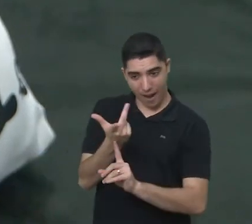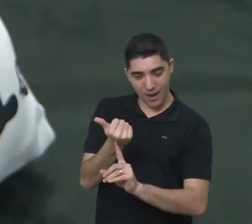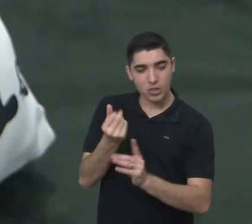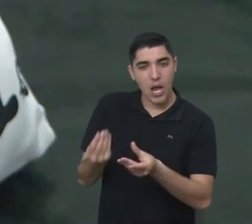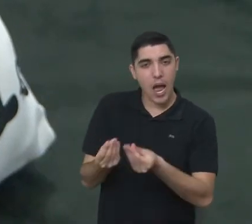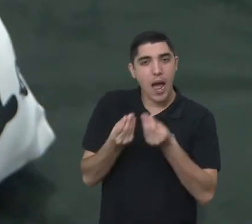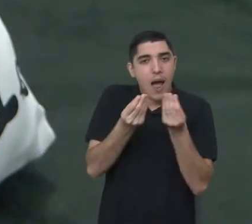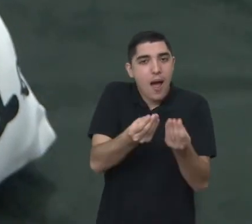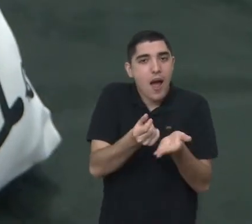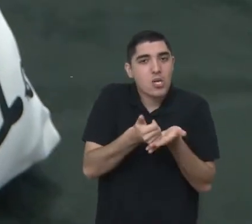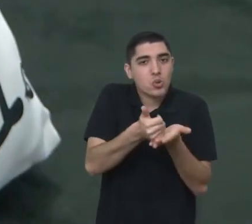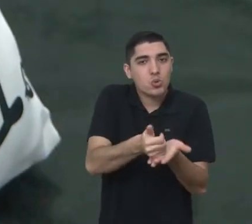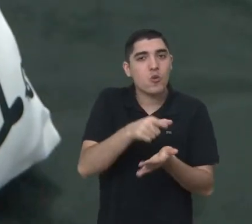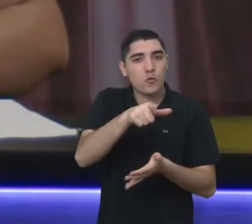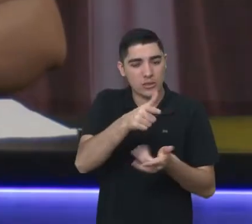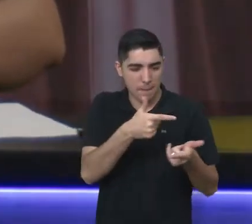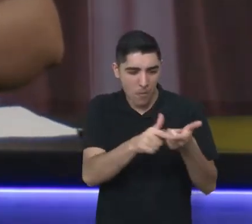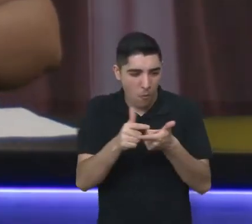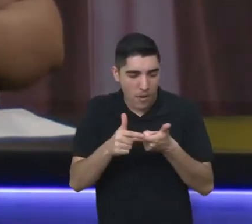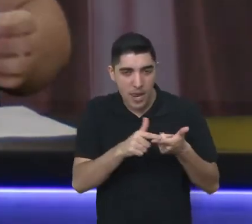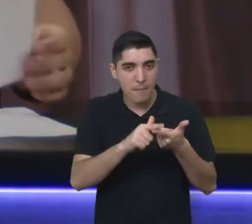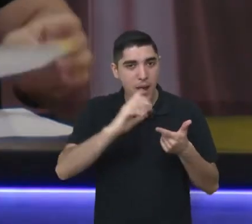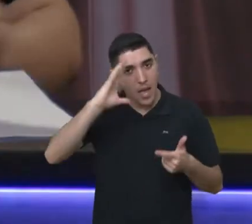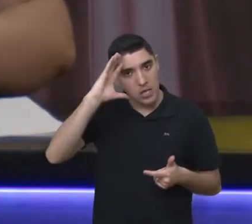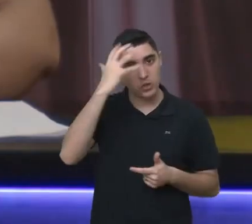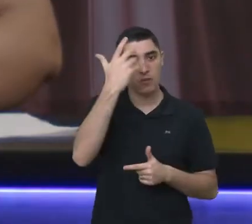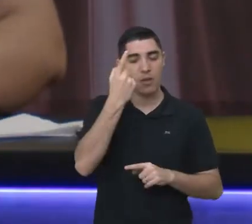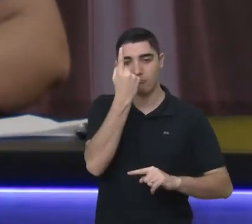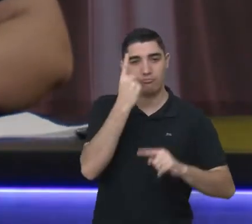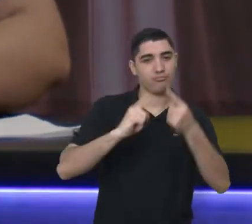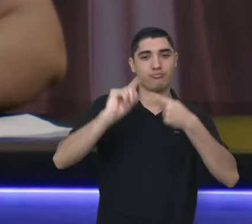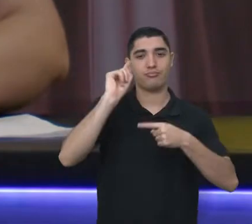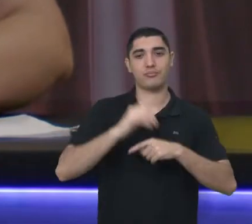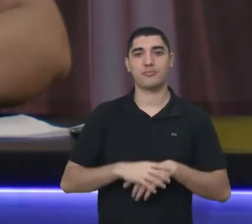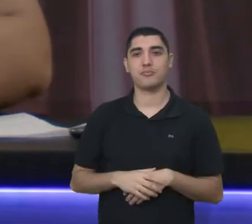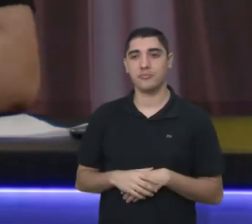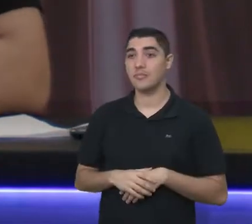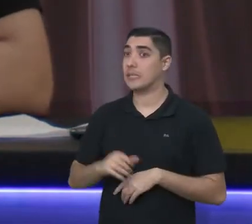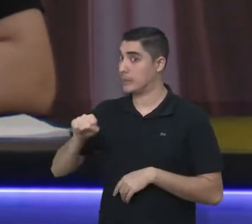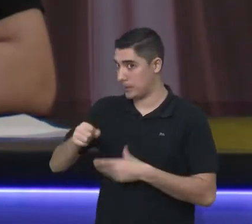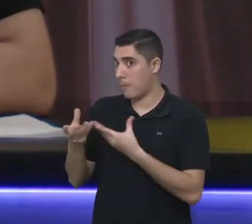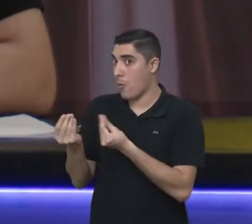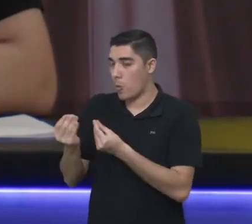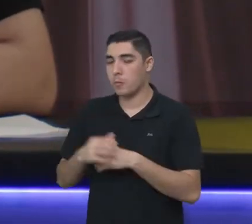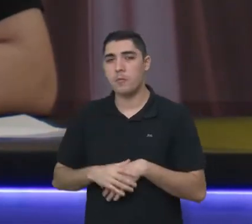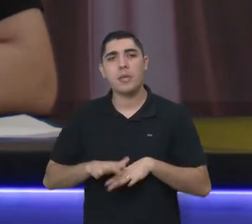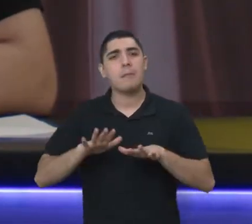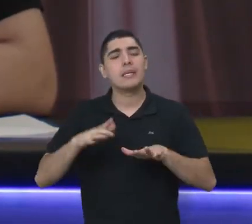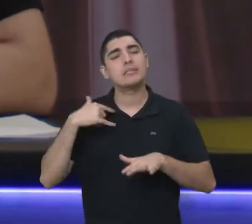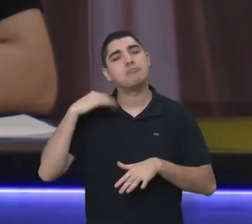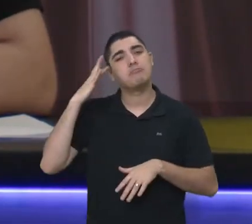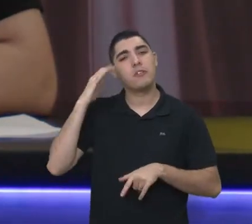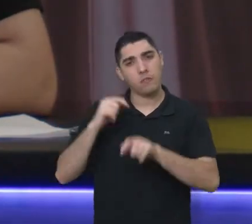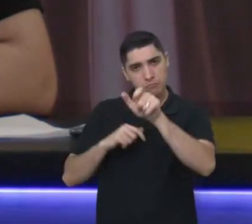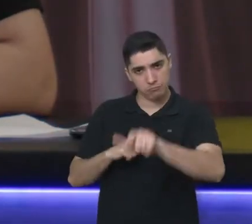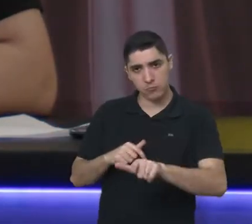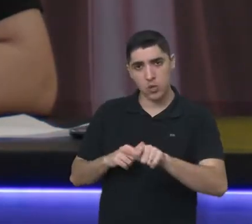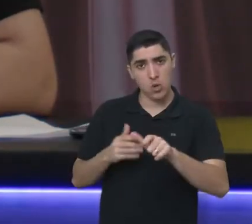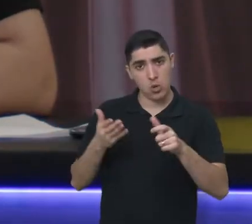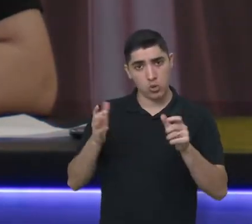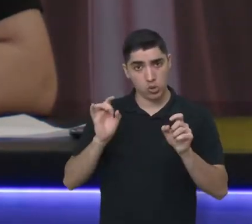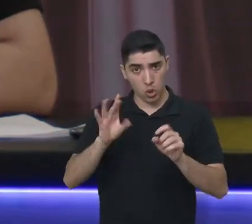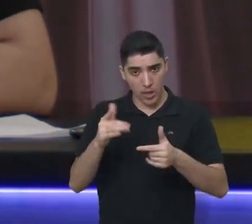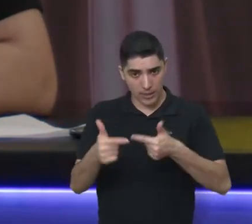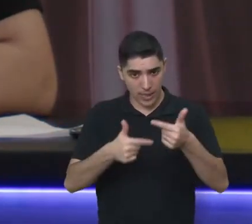a passar por essas dificuldades. Enfim, mas você, um pouco que eu estava lendo sobre você hoje não só